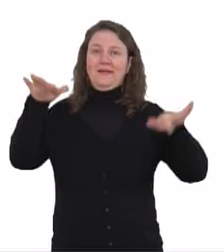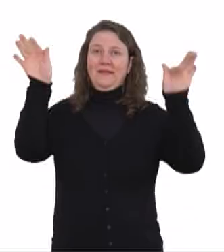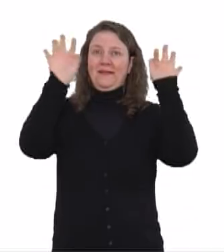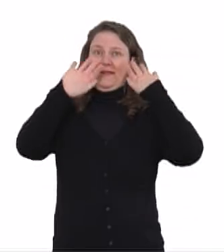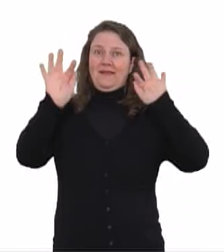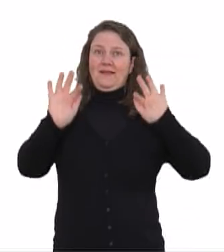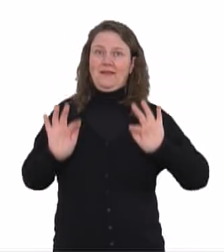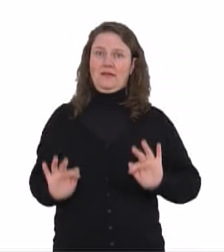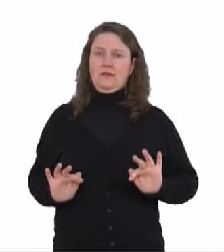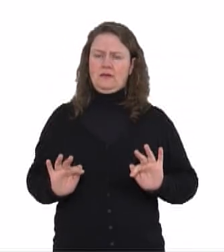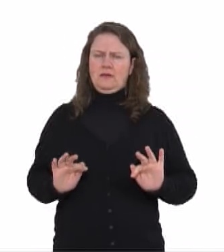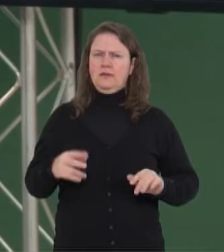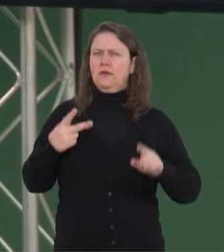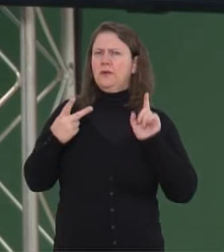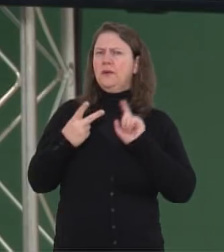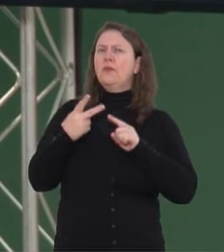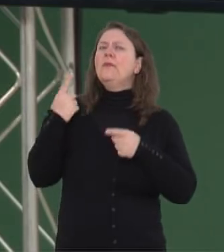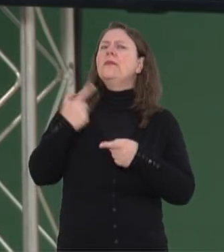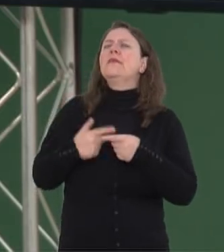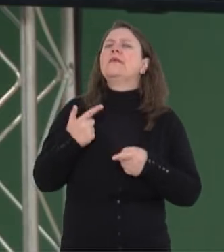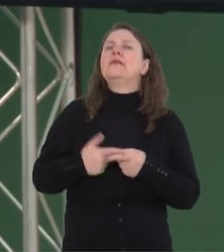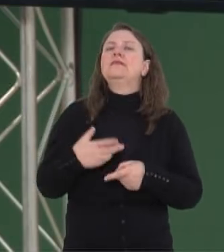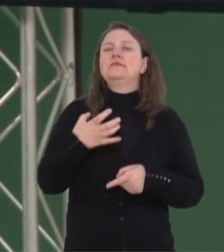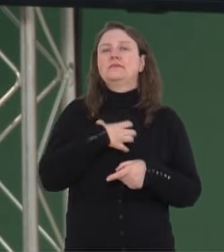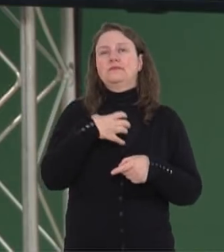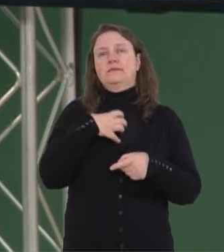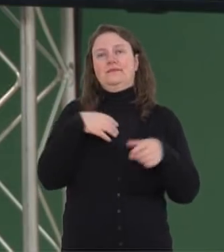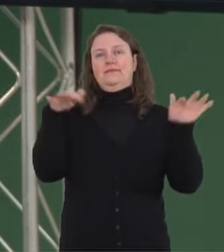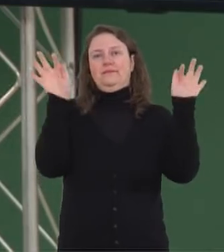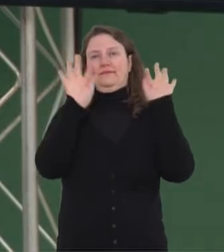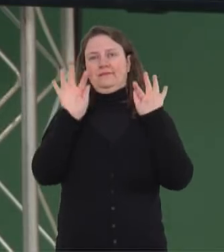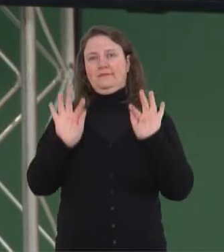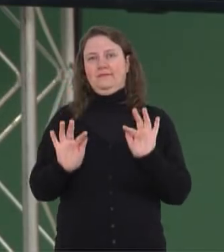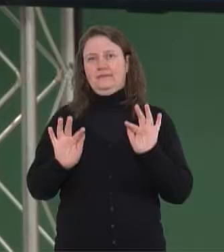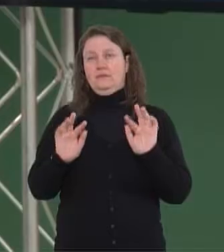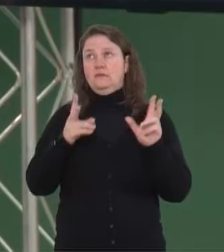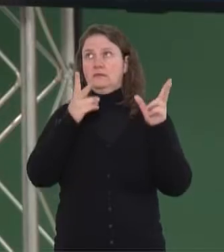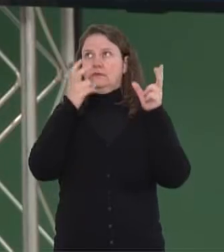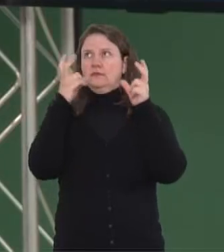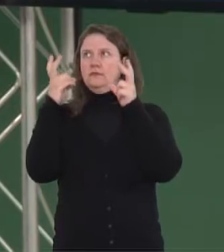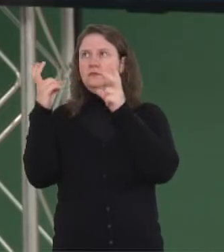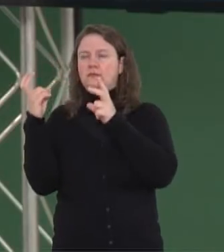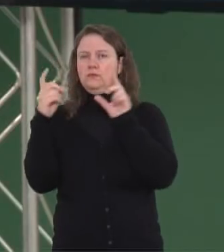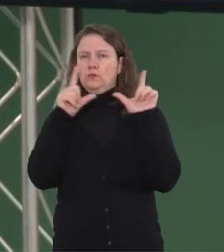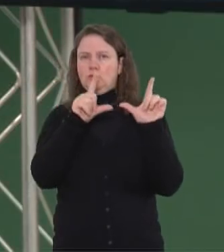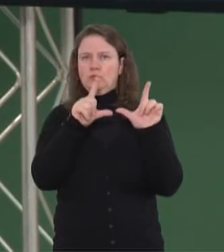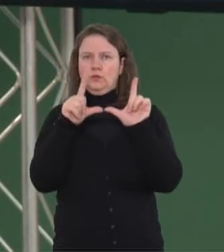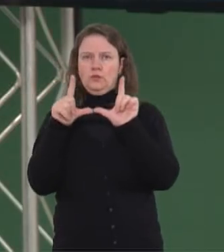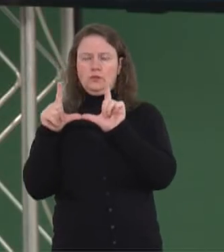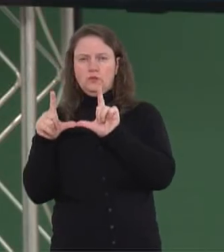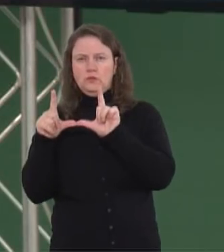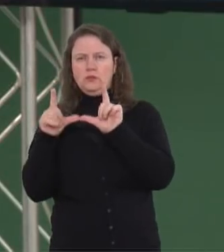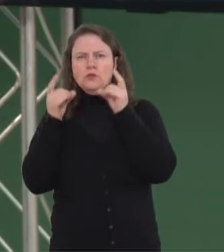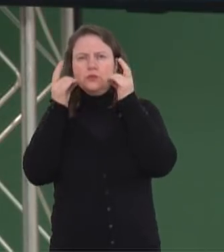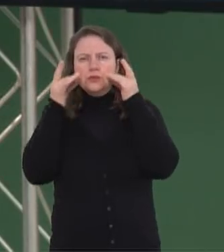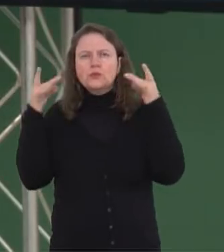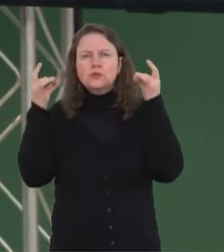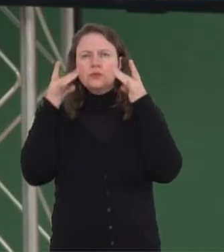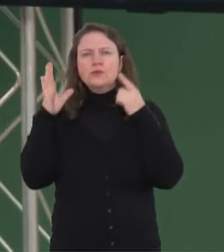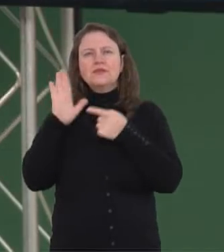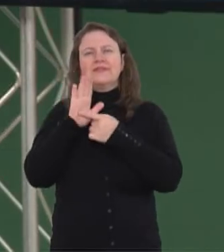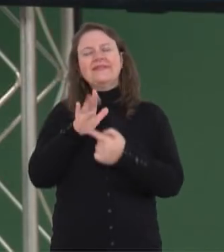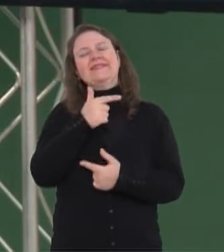E por que ele está feliz? É muito importante a gente observar, né, as charges em que o Garfield